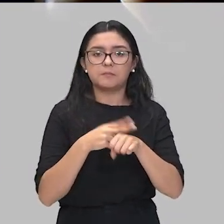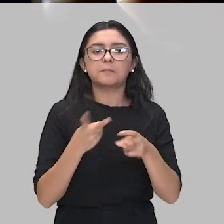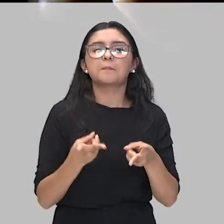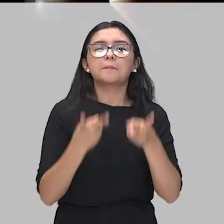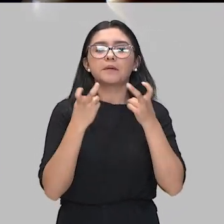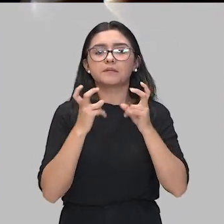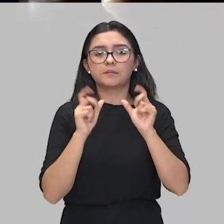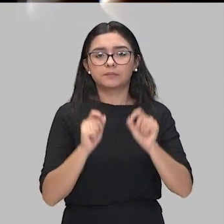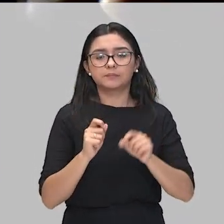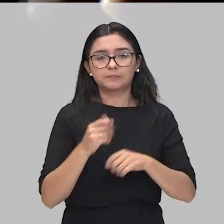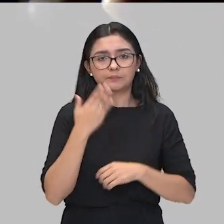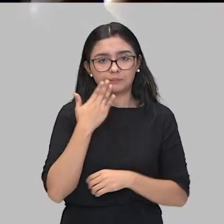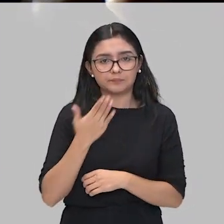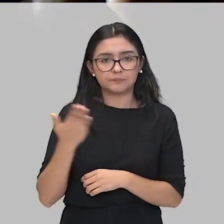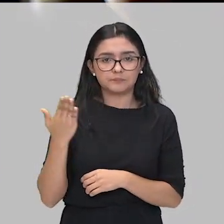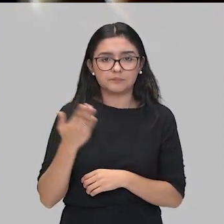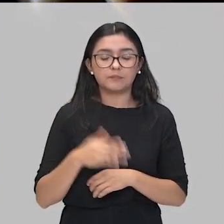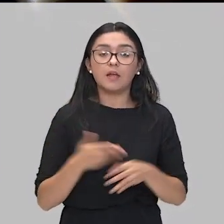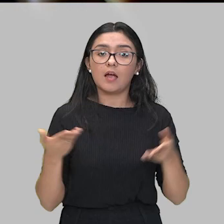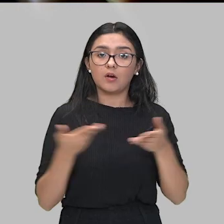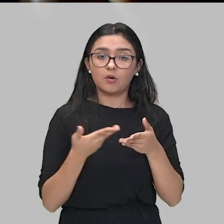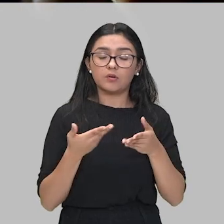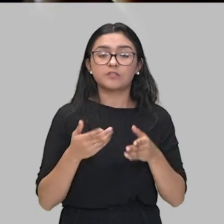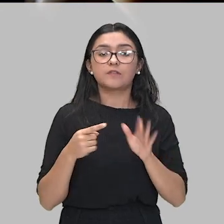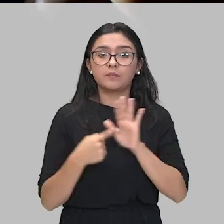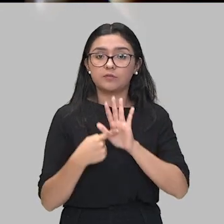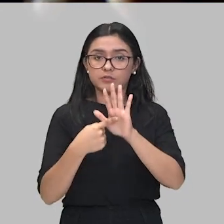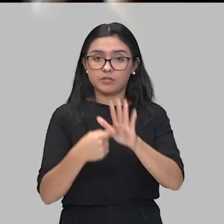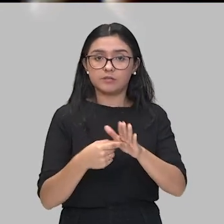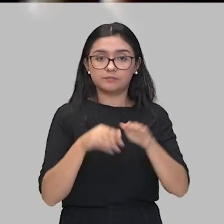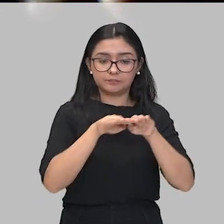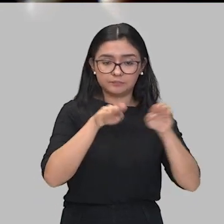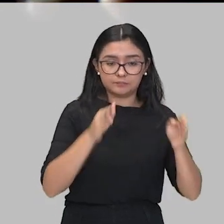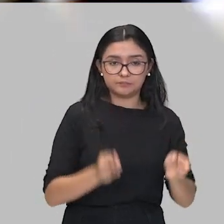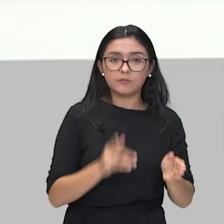nós vamos agora mostrar no aquário como é que acontece.